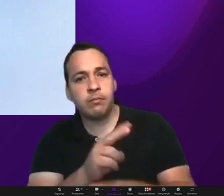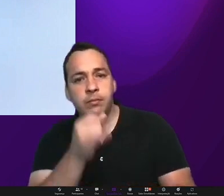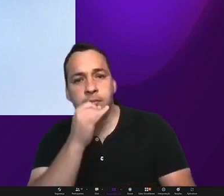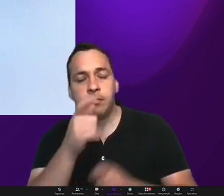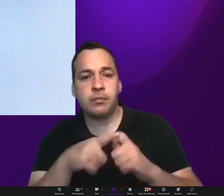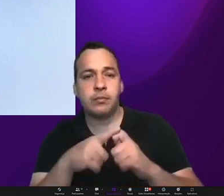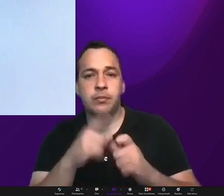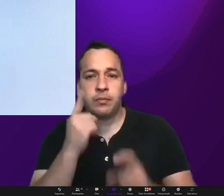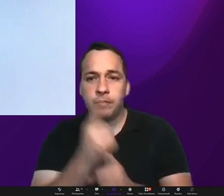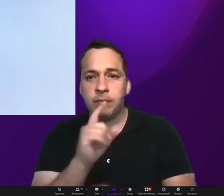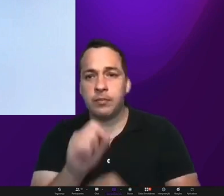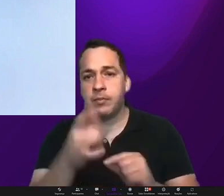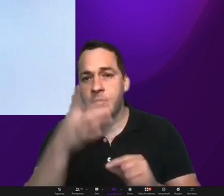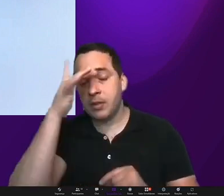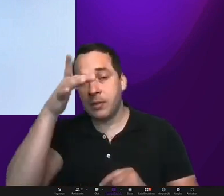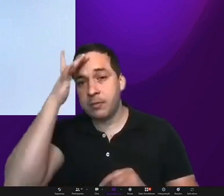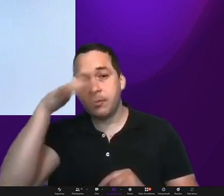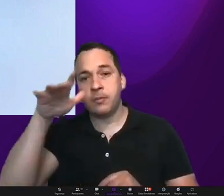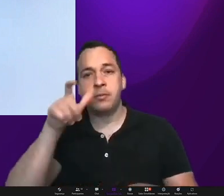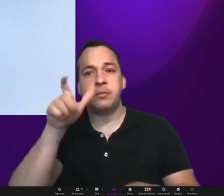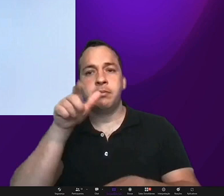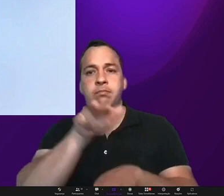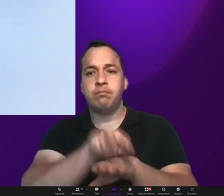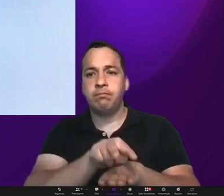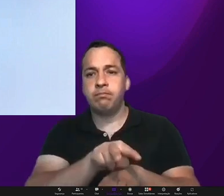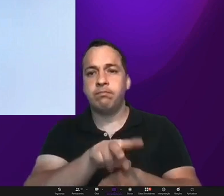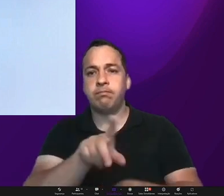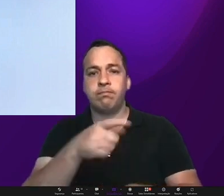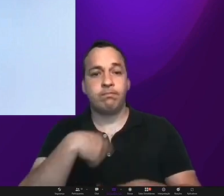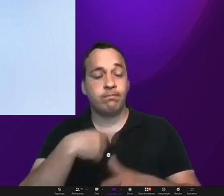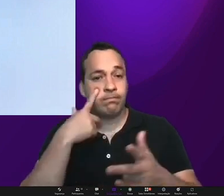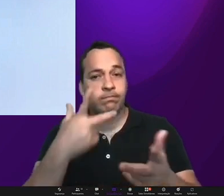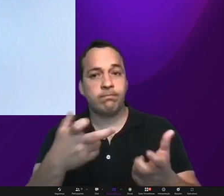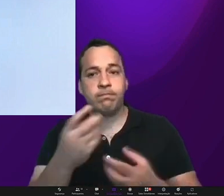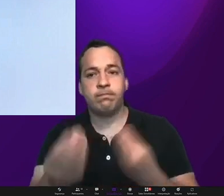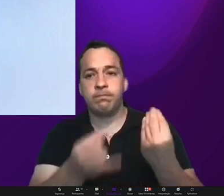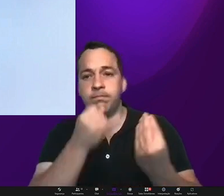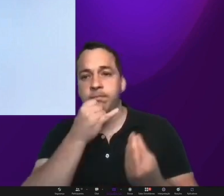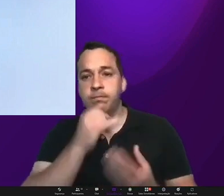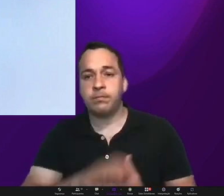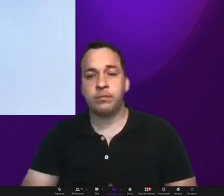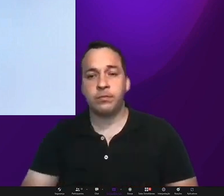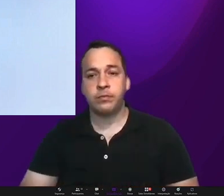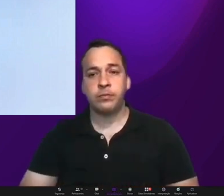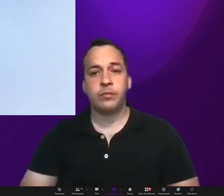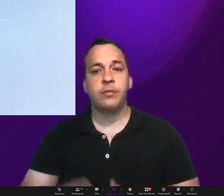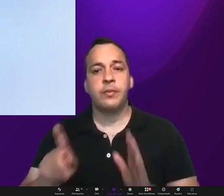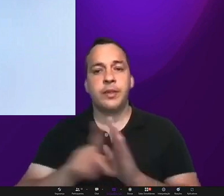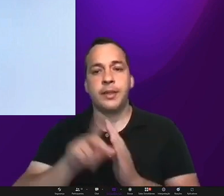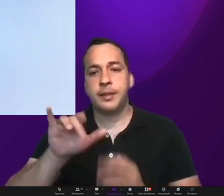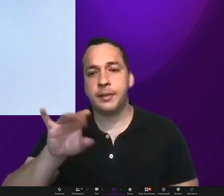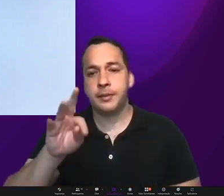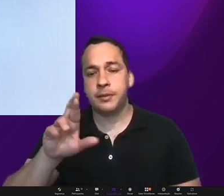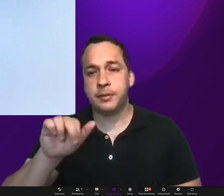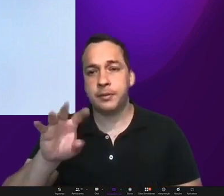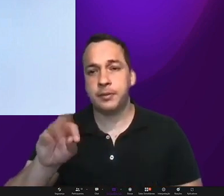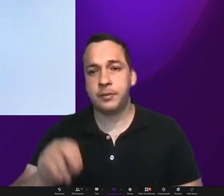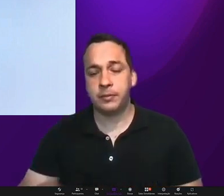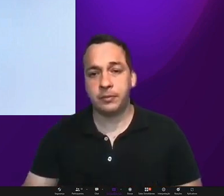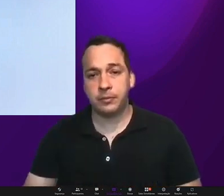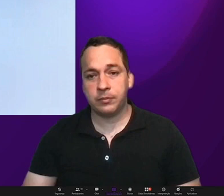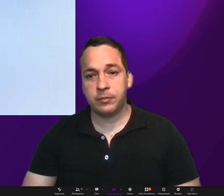pacientes hospitalizados. Então, aqui nós estamos vendo, na questão da fisiopatologia do citrato, o citrato ele